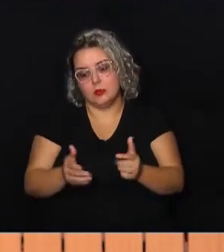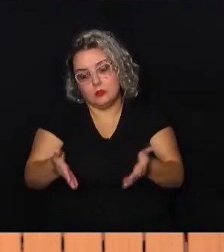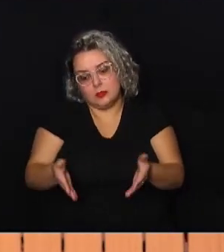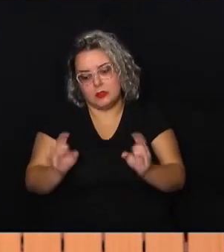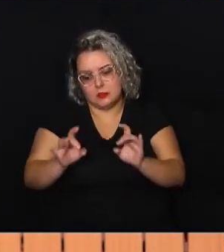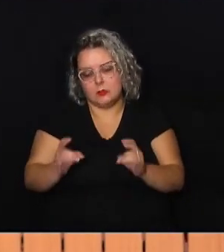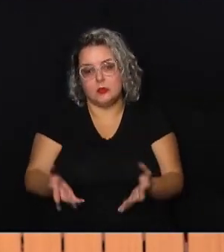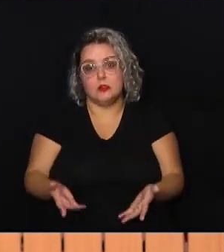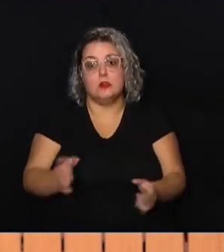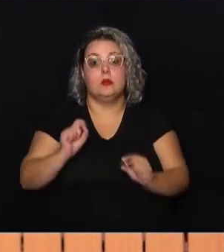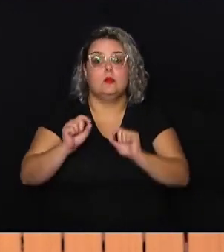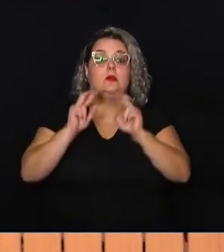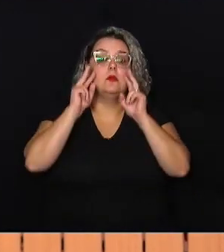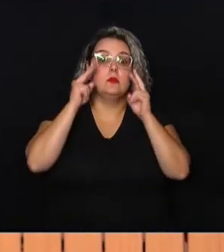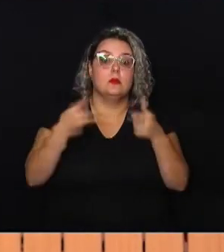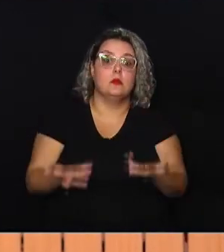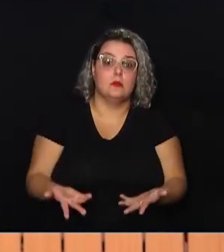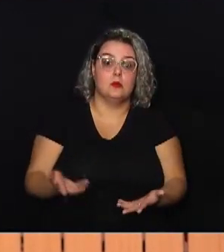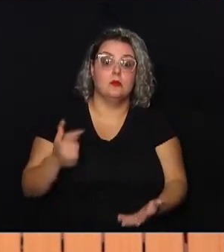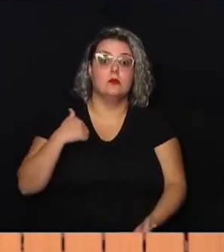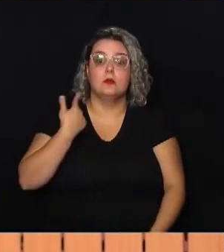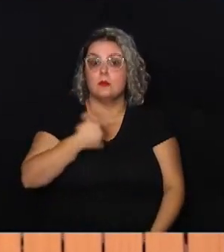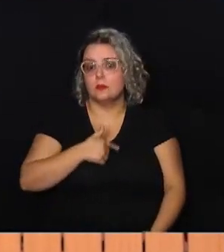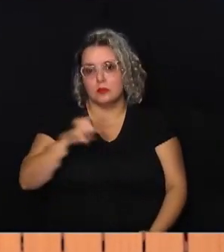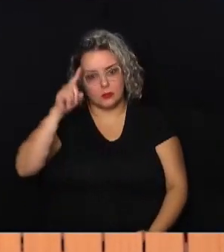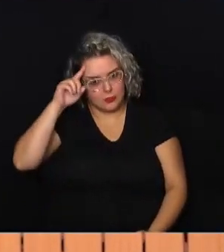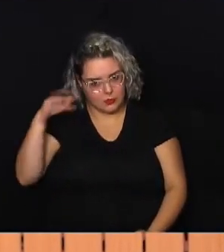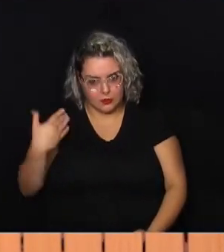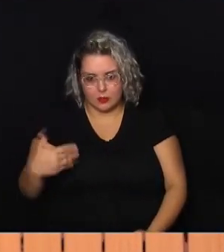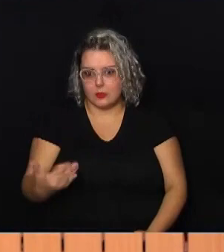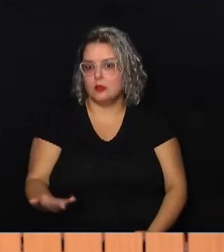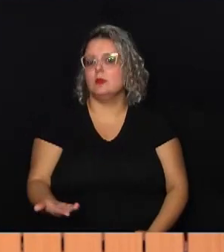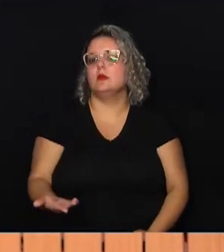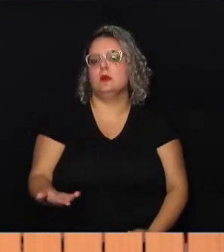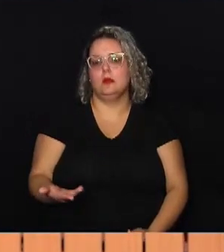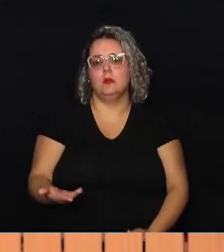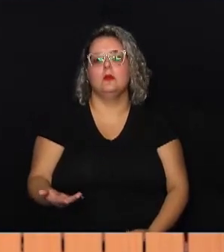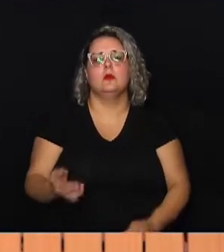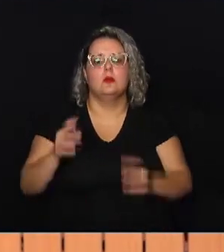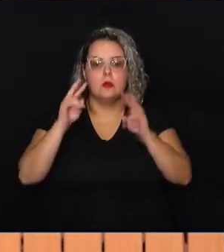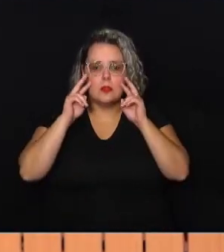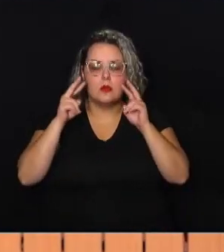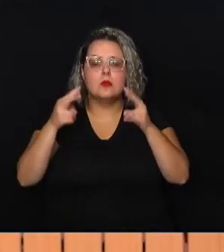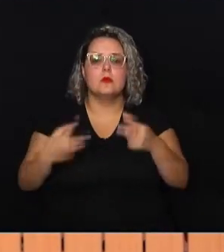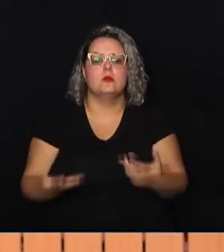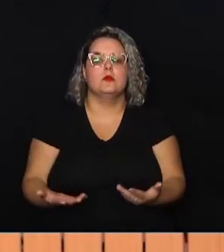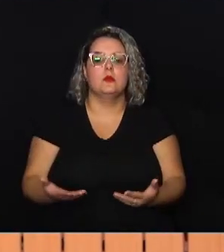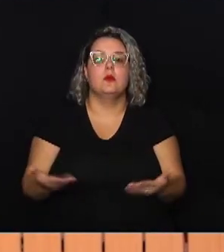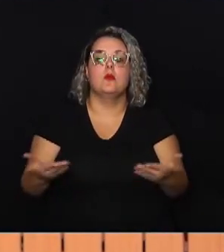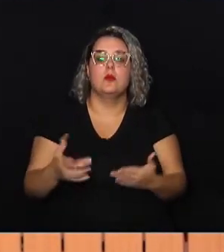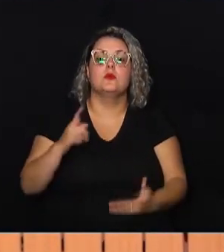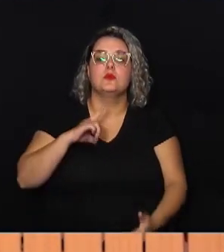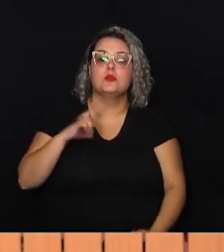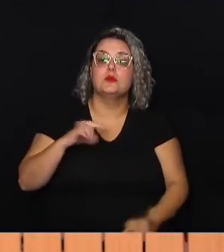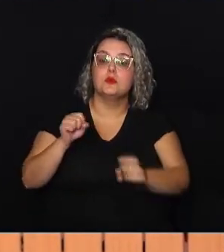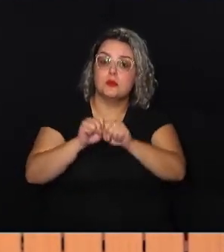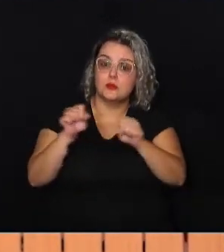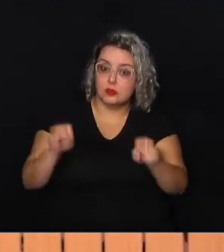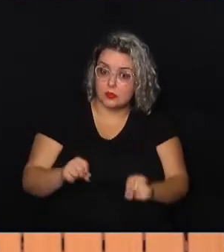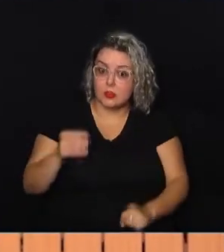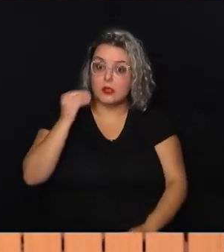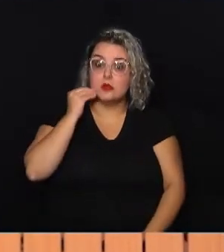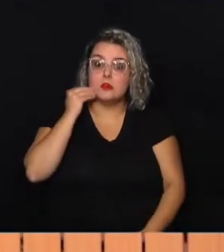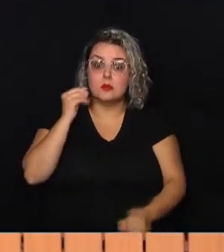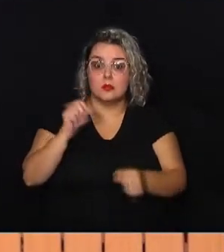E o que eu reconheço? Eu reconheço que a gente, dioturnamente, está tentando corrigir esses erros. Hoje existe um sistema que a gente está tentando